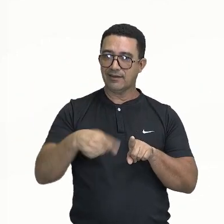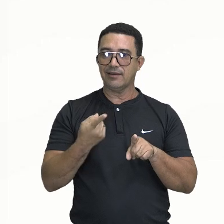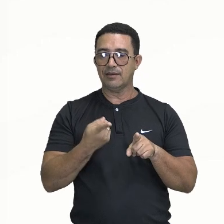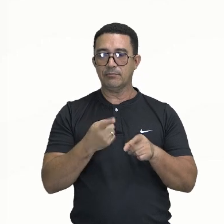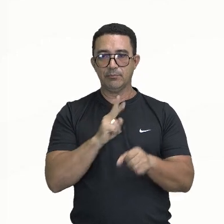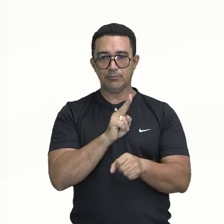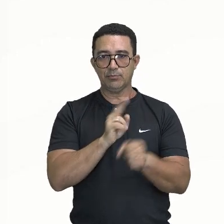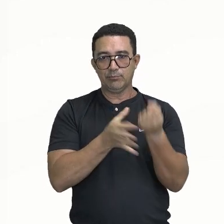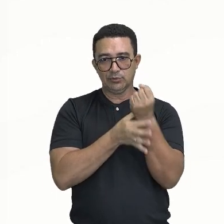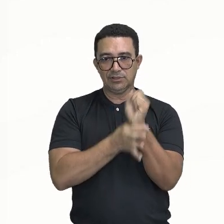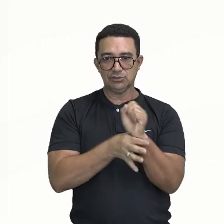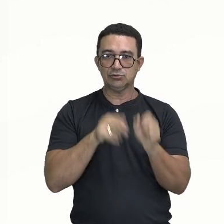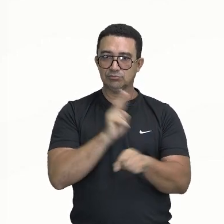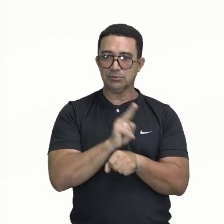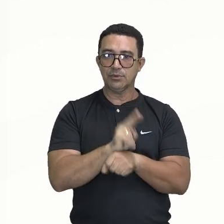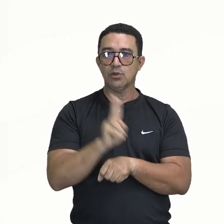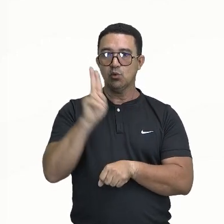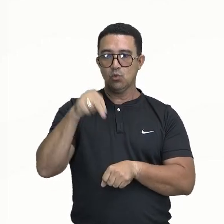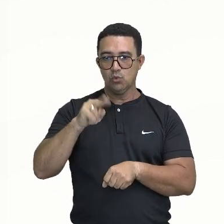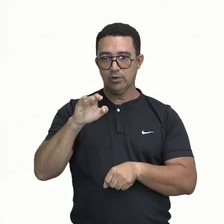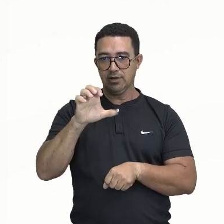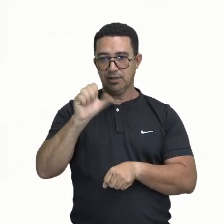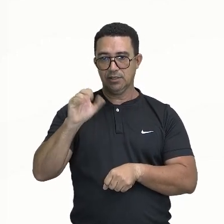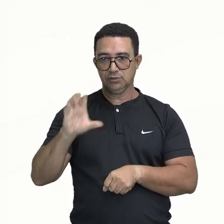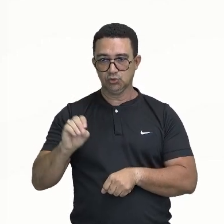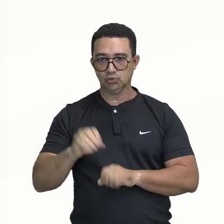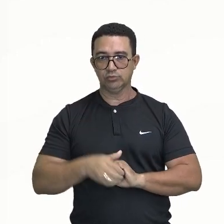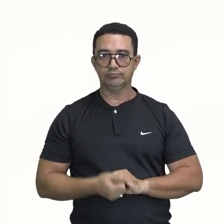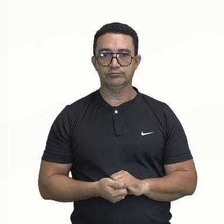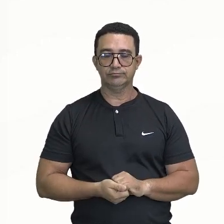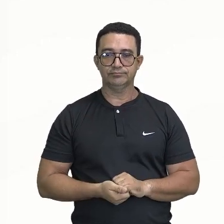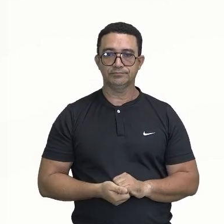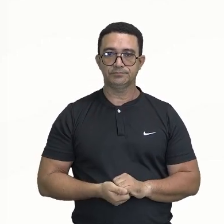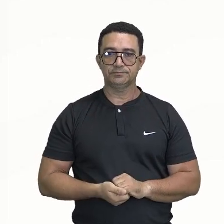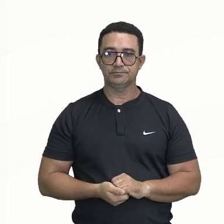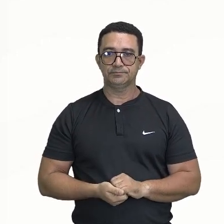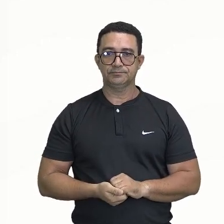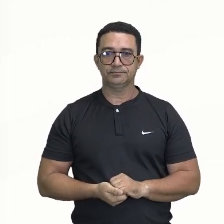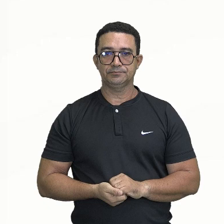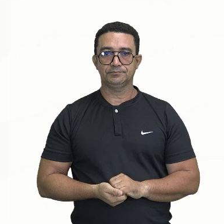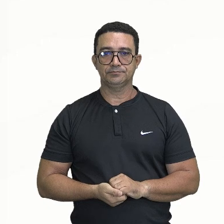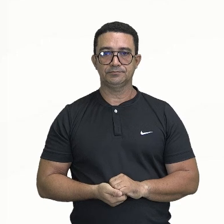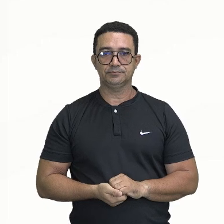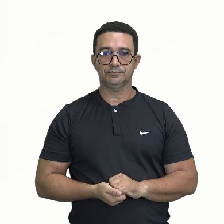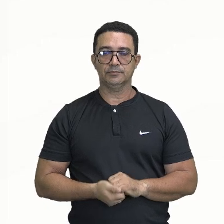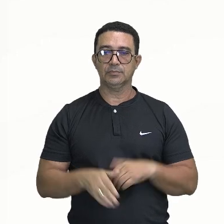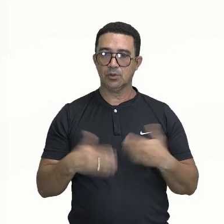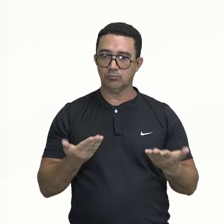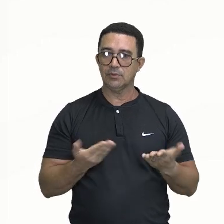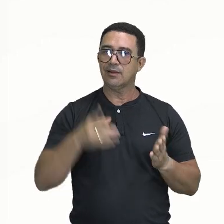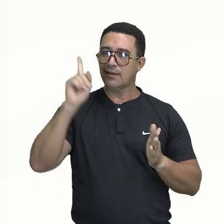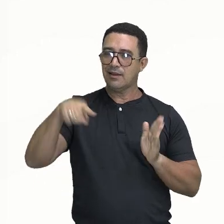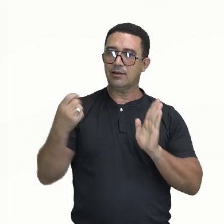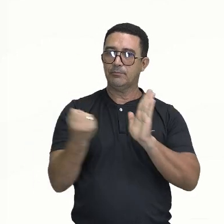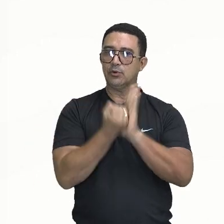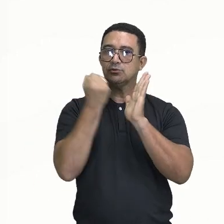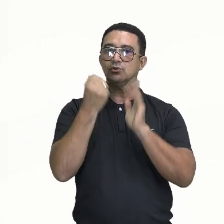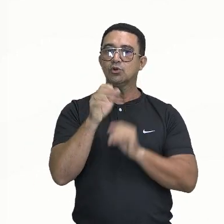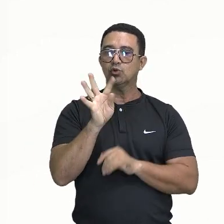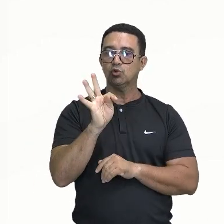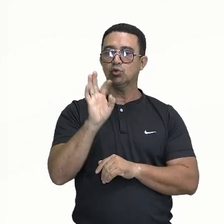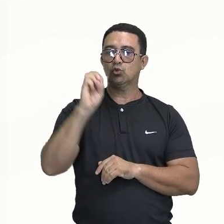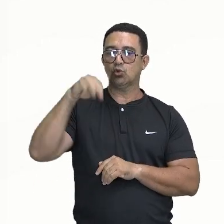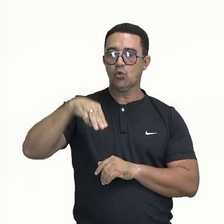pela Unesco. Esses que são chamados de tombados, ou seja, eles têm uma